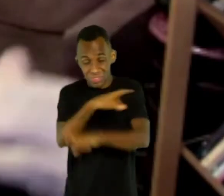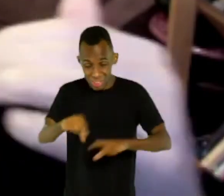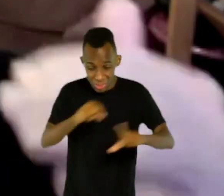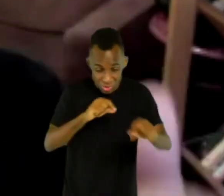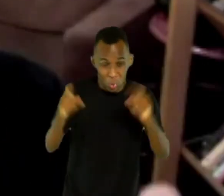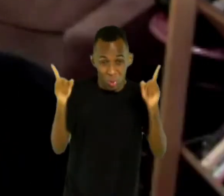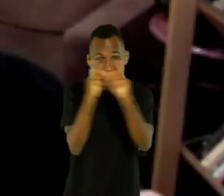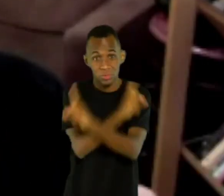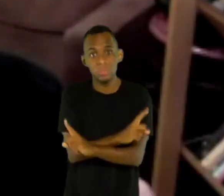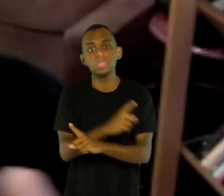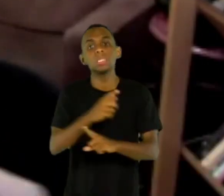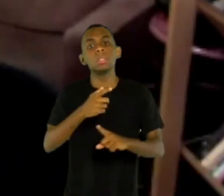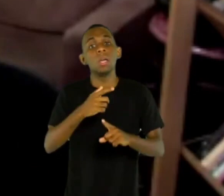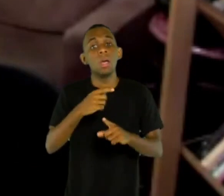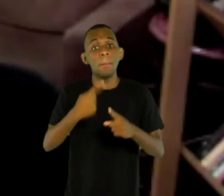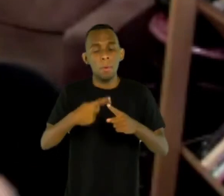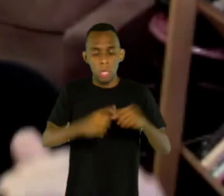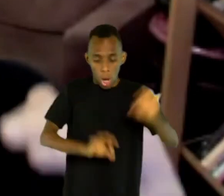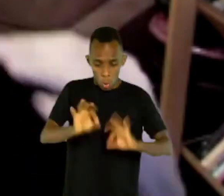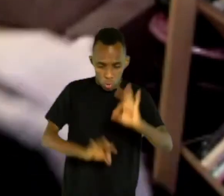vão construir o nosso futuro.